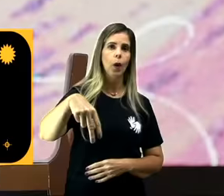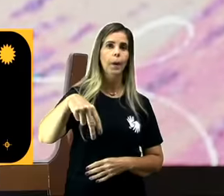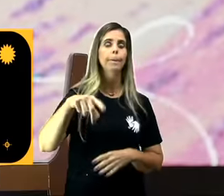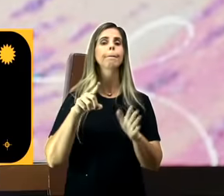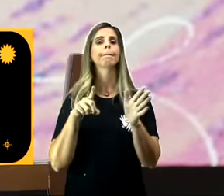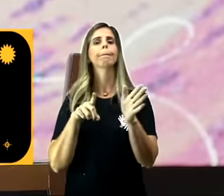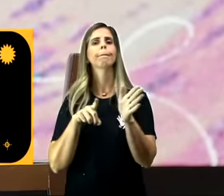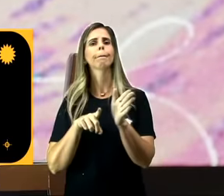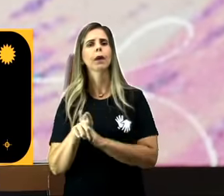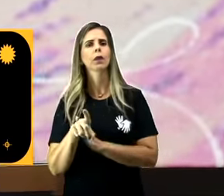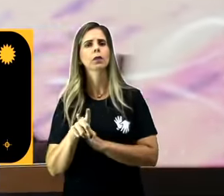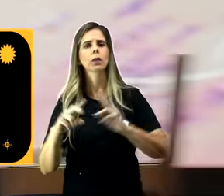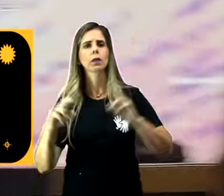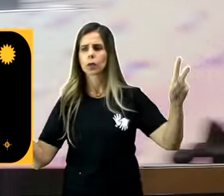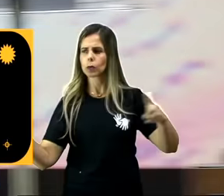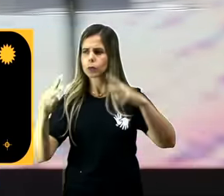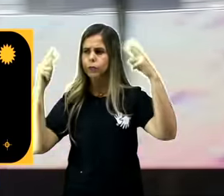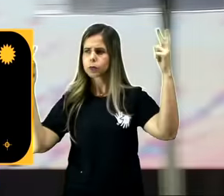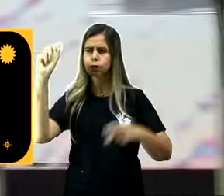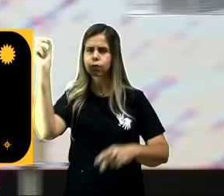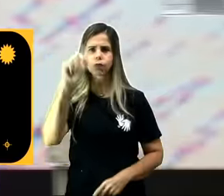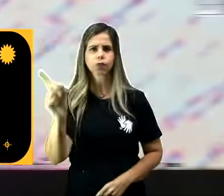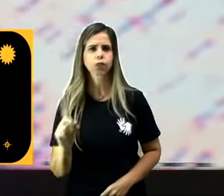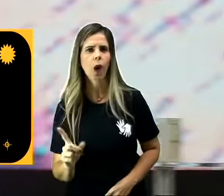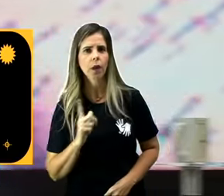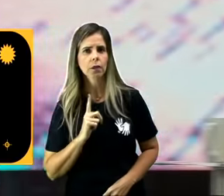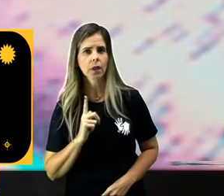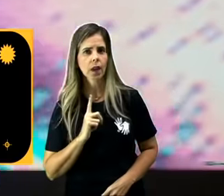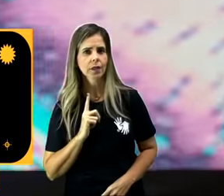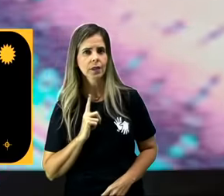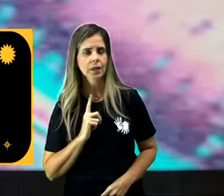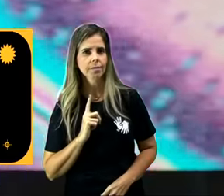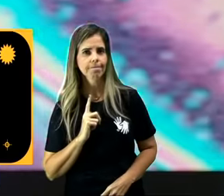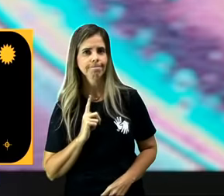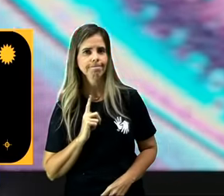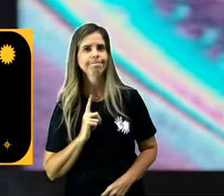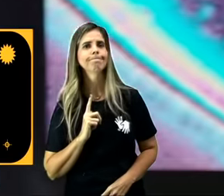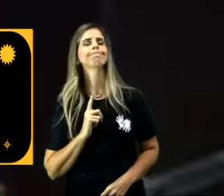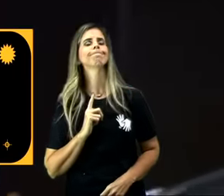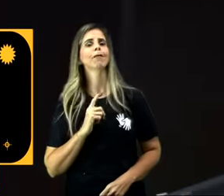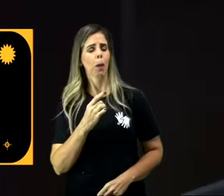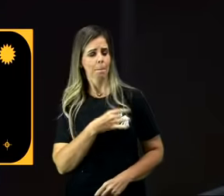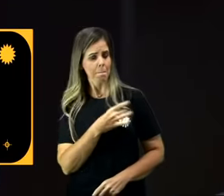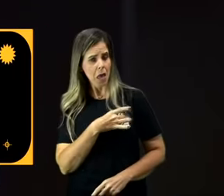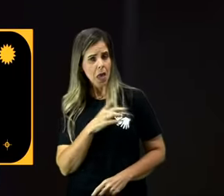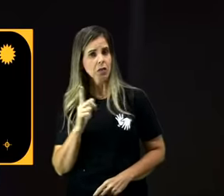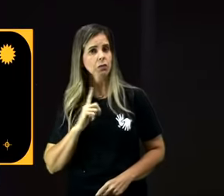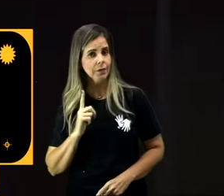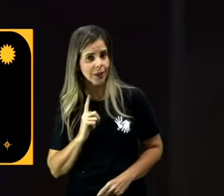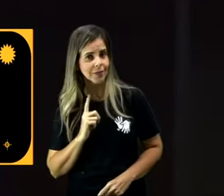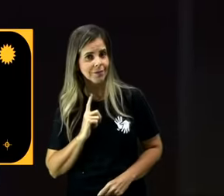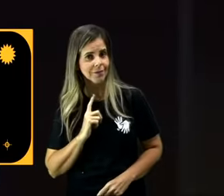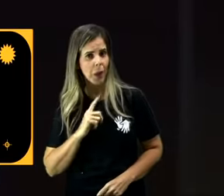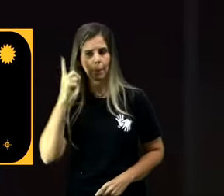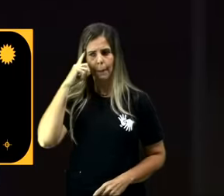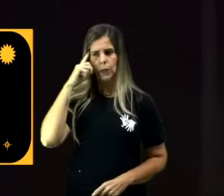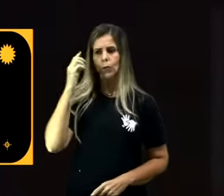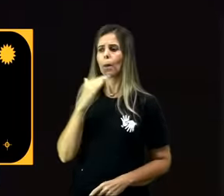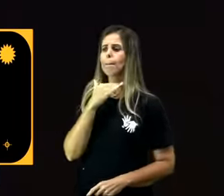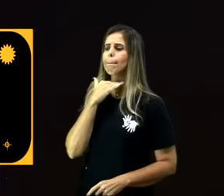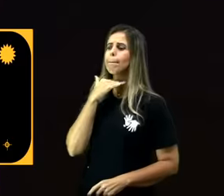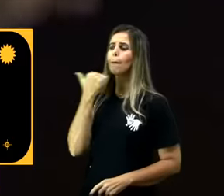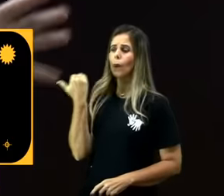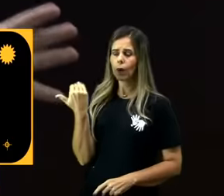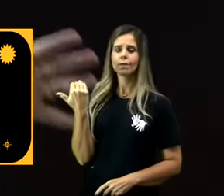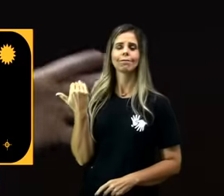pergunta, teve tempestade? Pergunta, teve medo e pavor? Pergunta, eles acharam que ia morrer? Eles